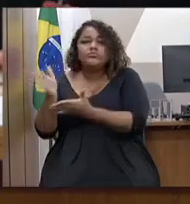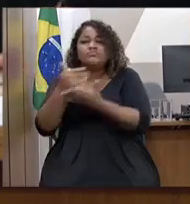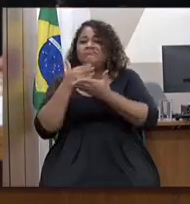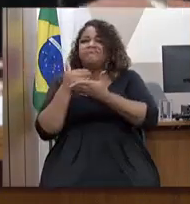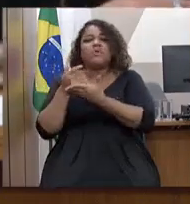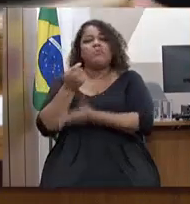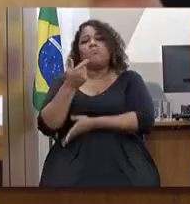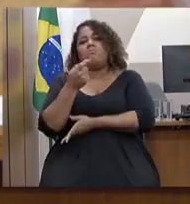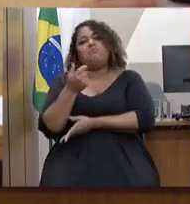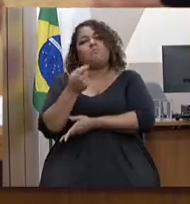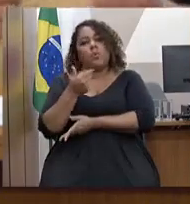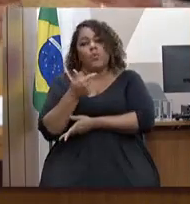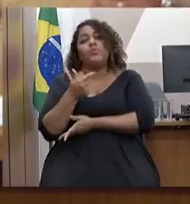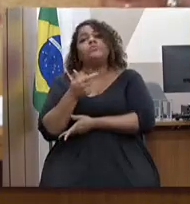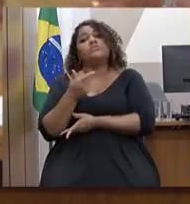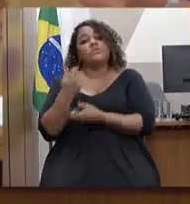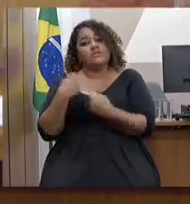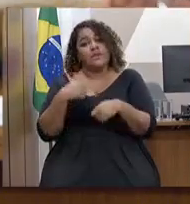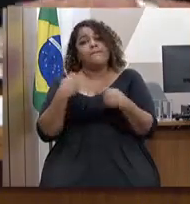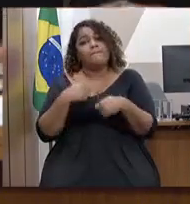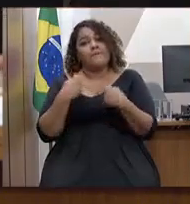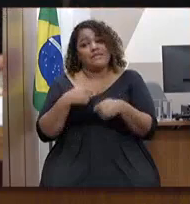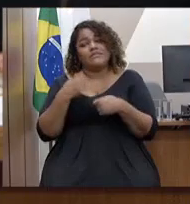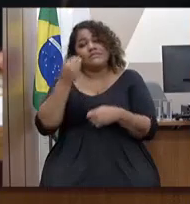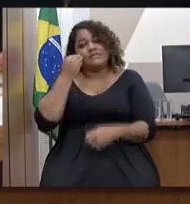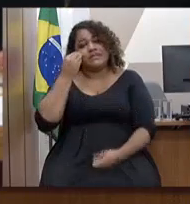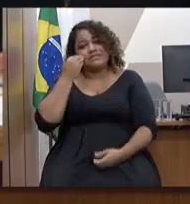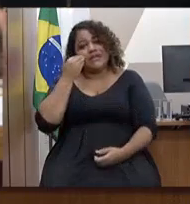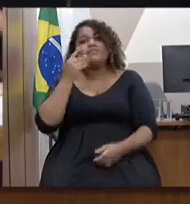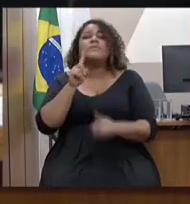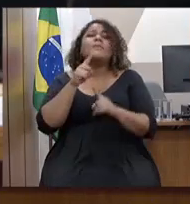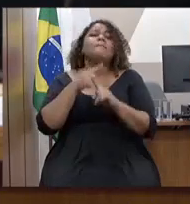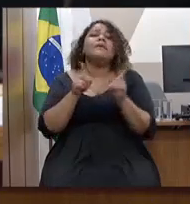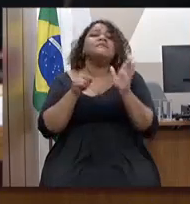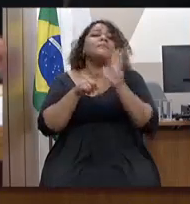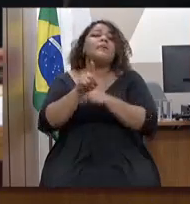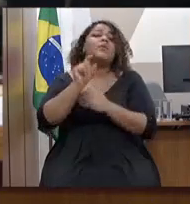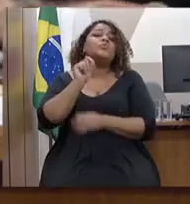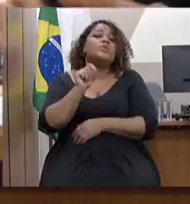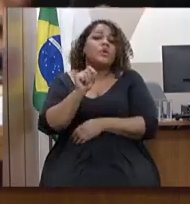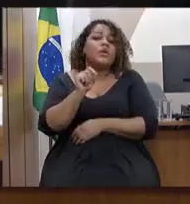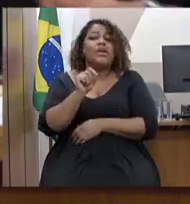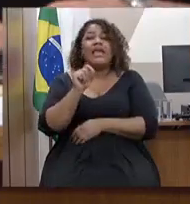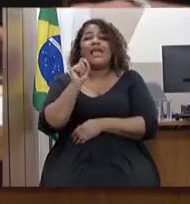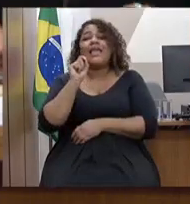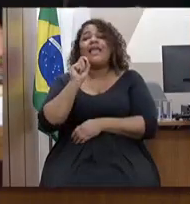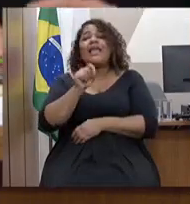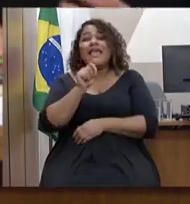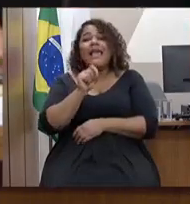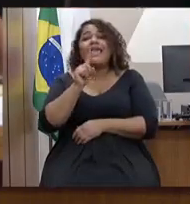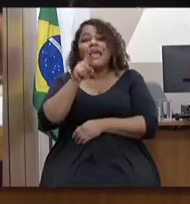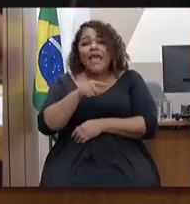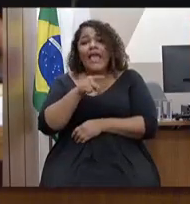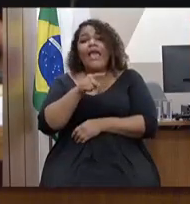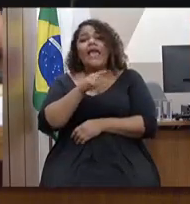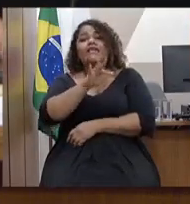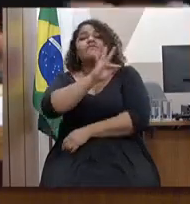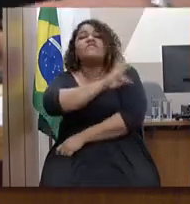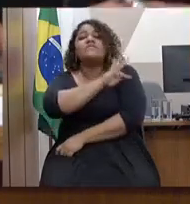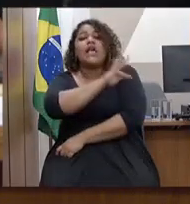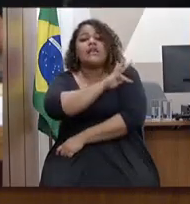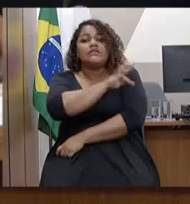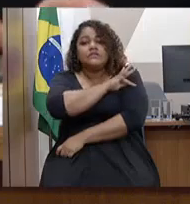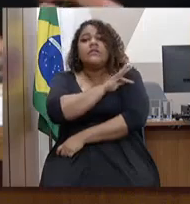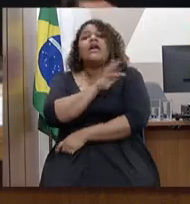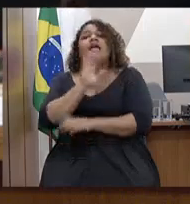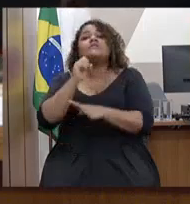melhorar a abrangência a pergunta é Quem fiscaliza a saúde de segurança do Trabalhador público ninguém na